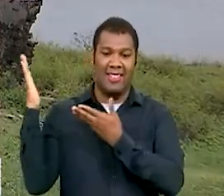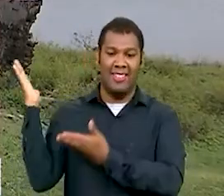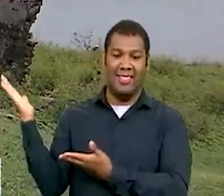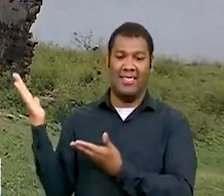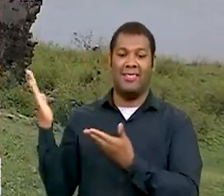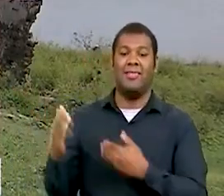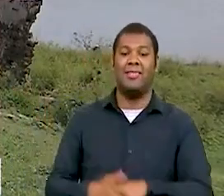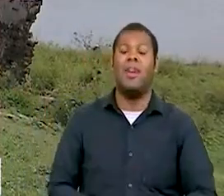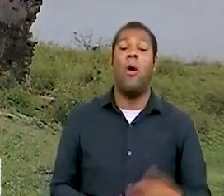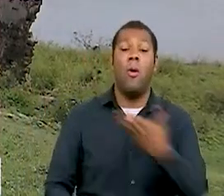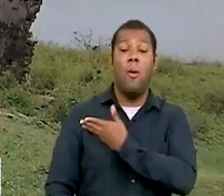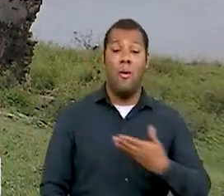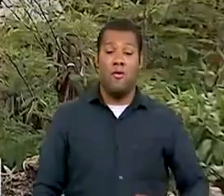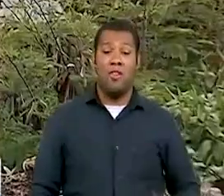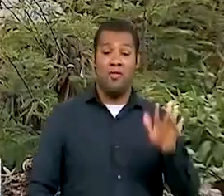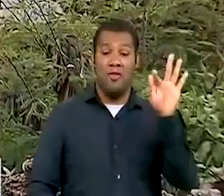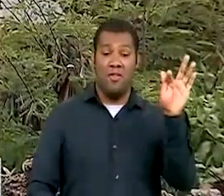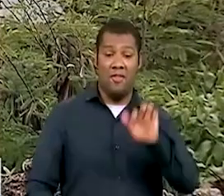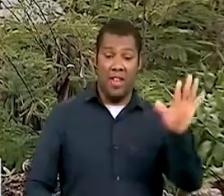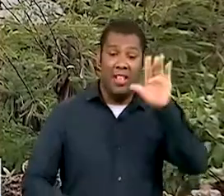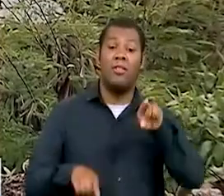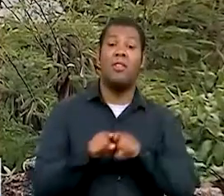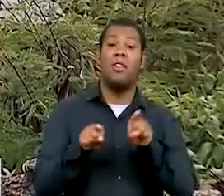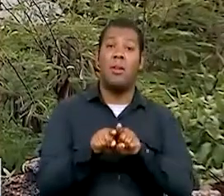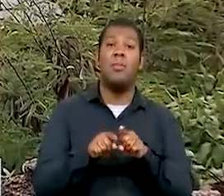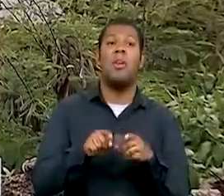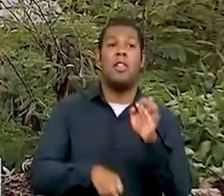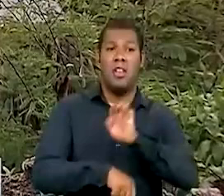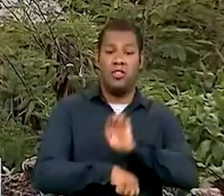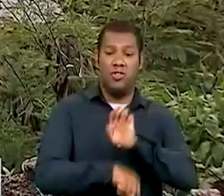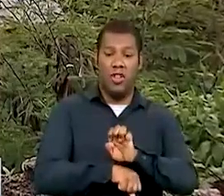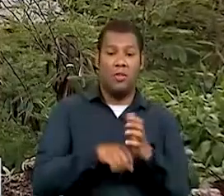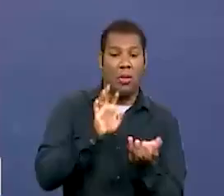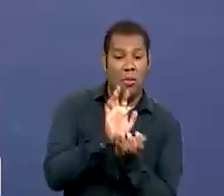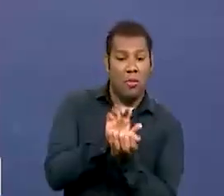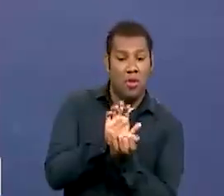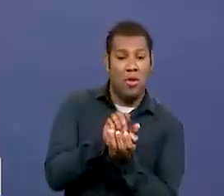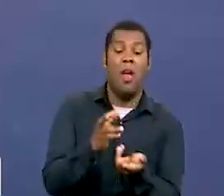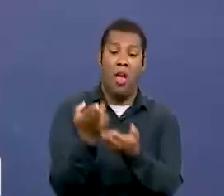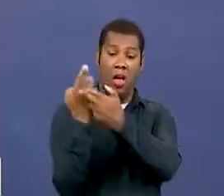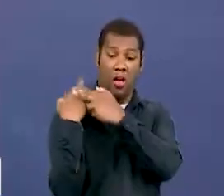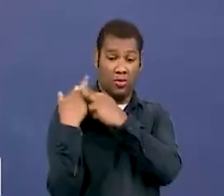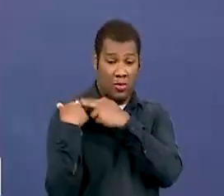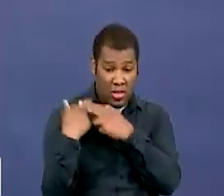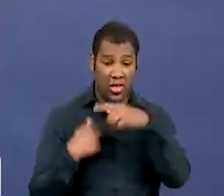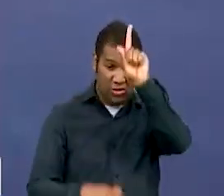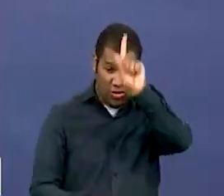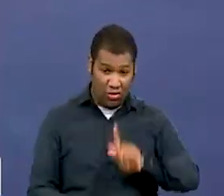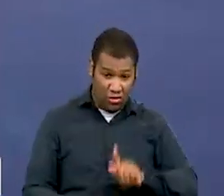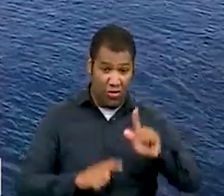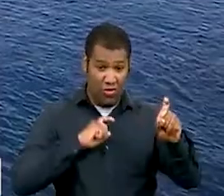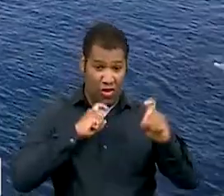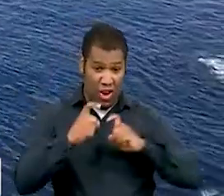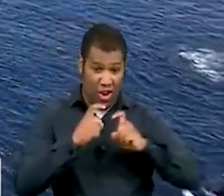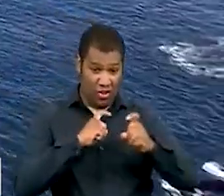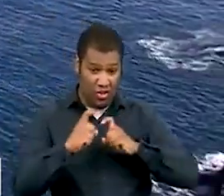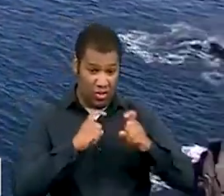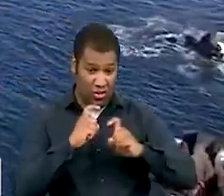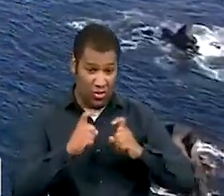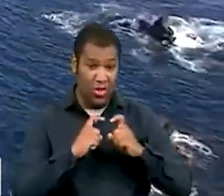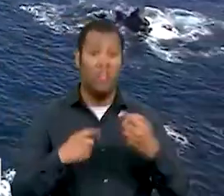de agora, o governo federal e o Estado de Pernambuco serão responsáveis pela gestão administrativa, urbanística